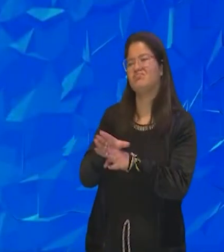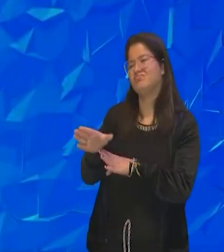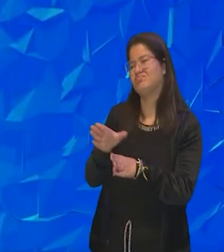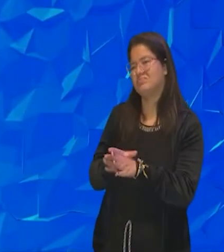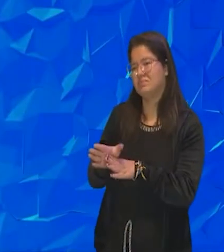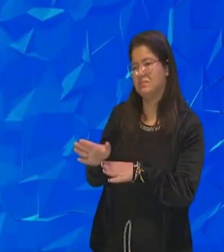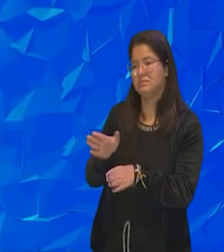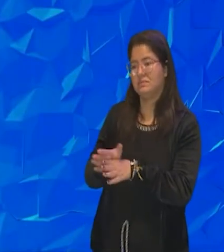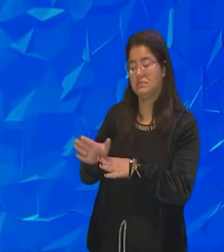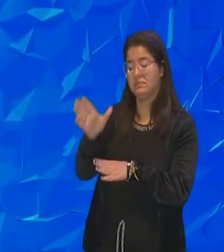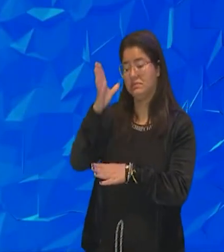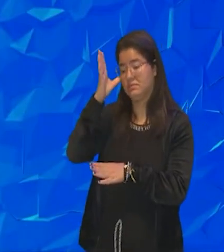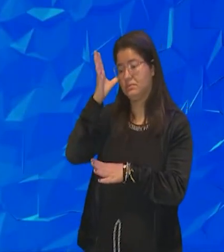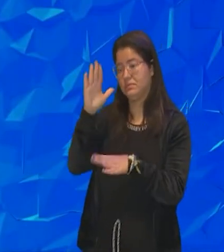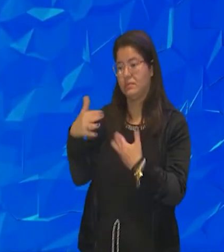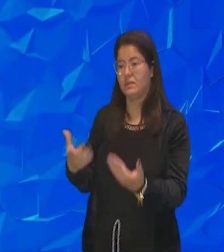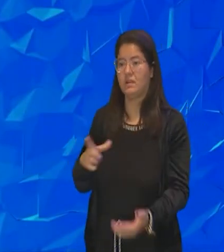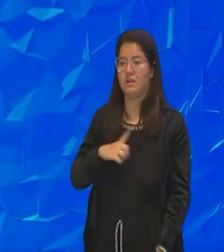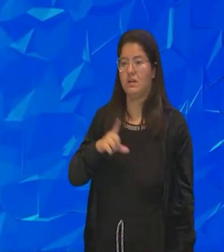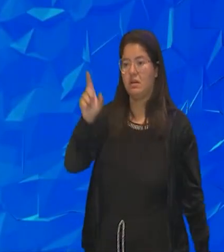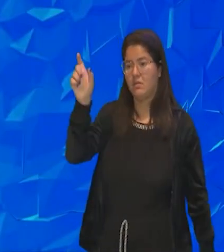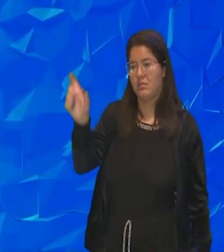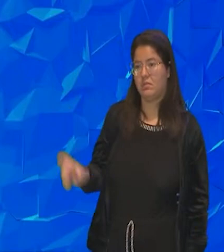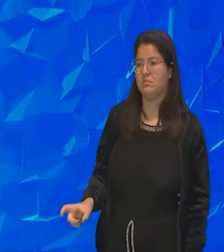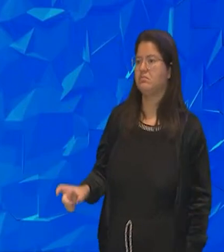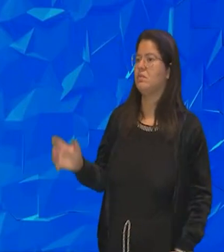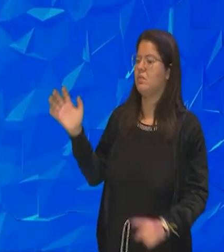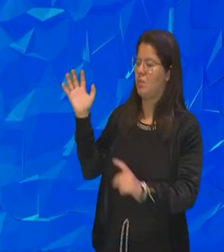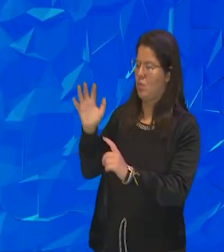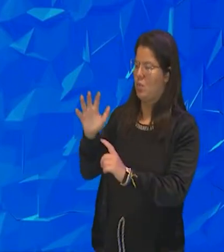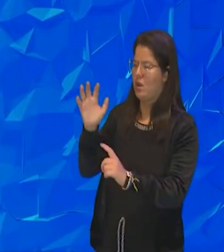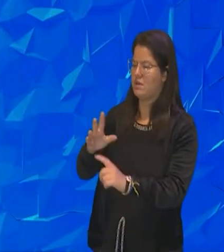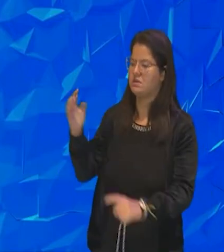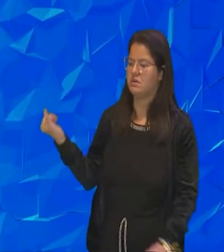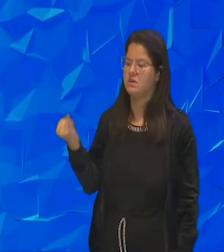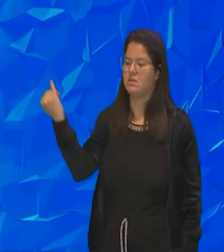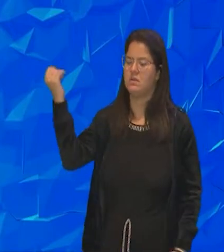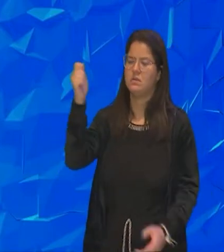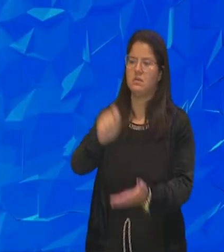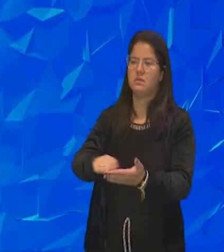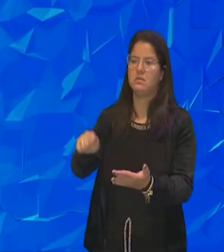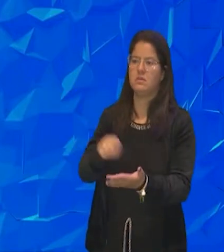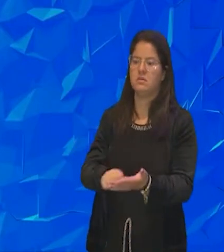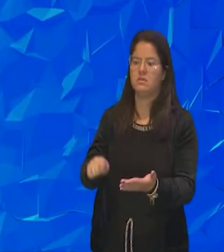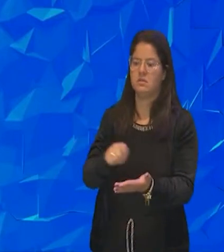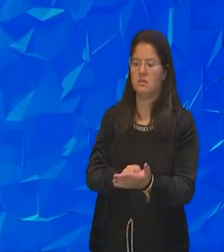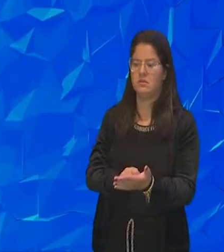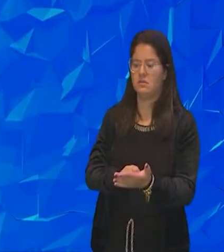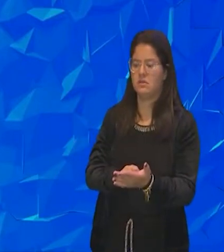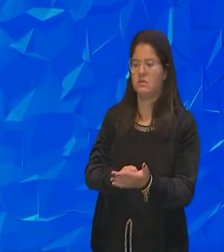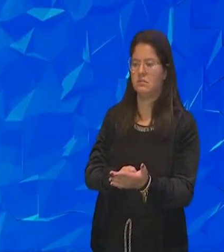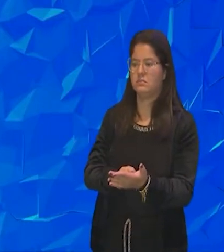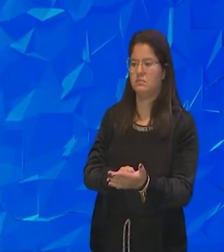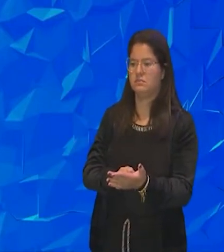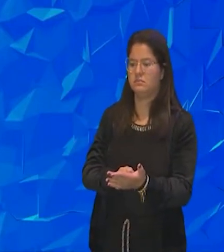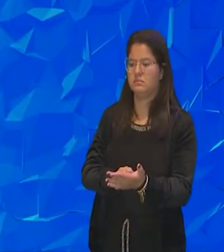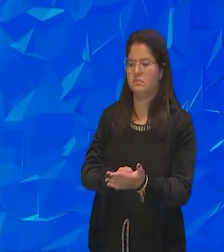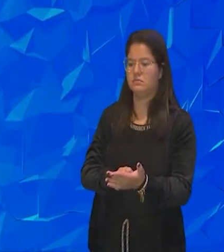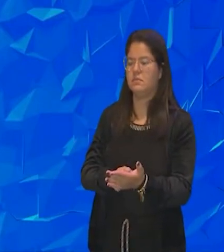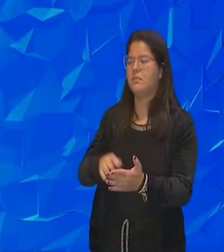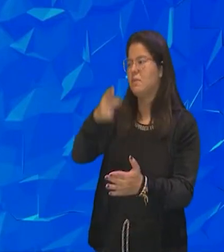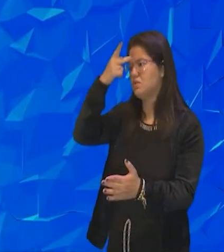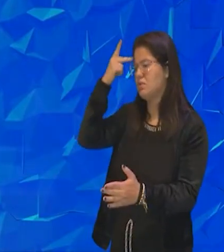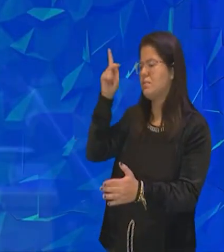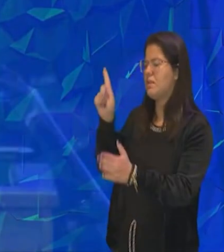pastores, teólogo influente em nosso país, em nosso Brasil, escritor, conferencista. Perguntaram a ele